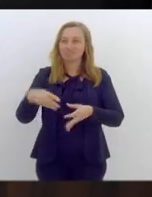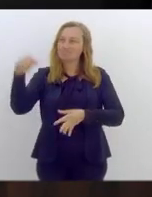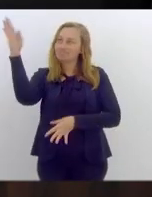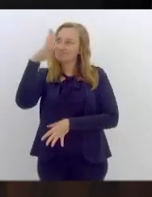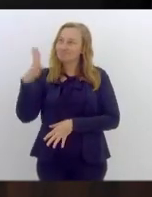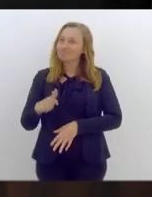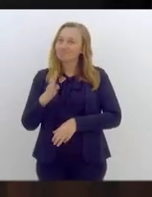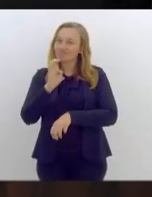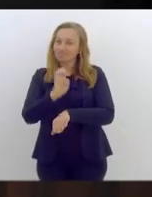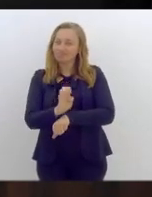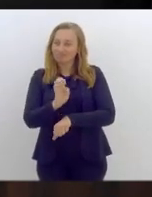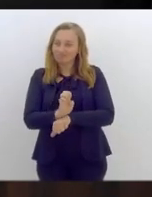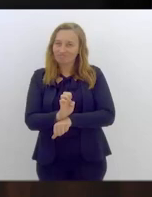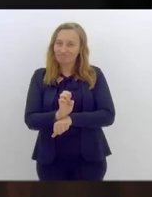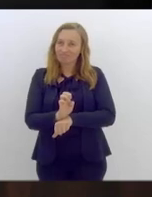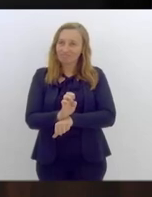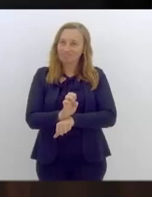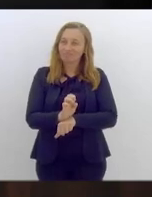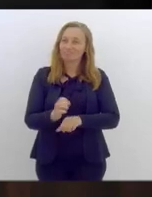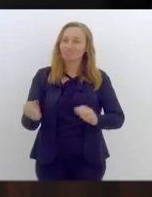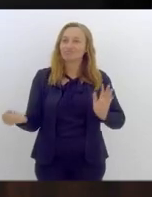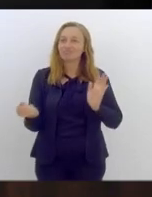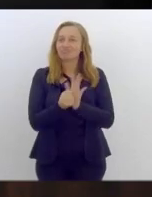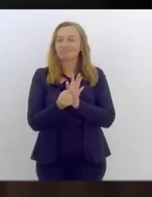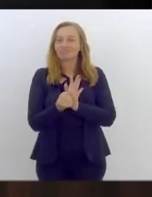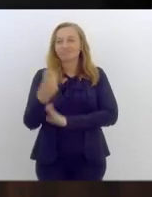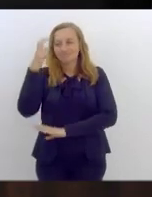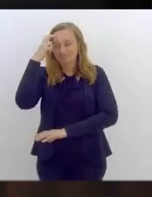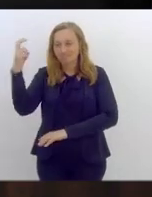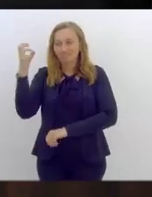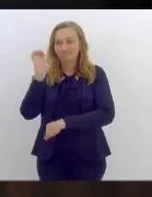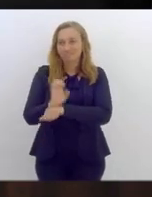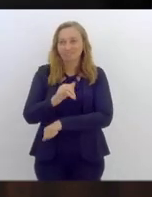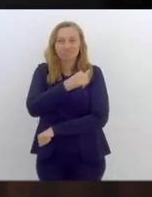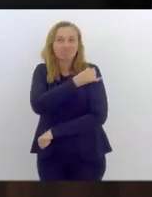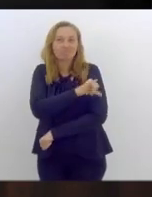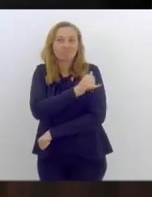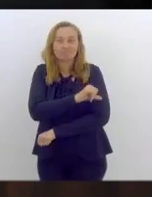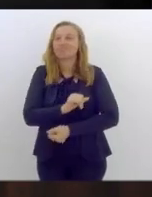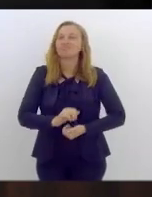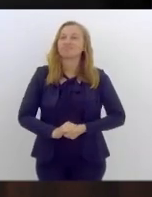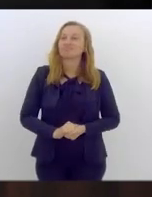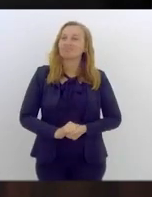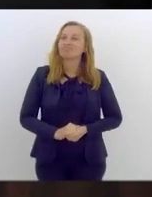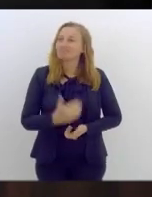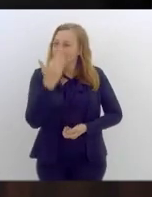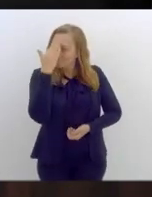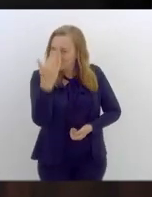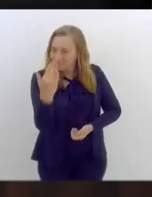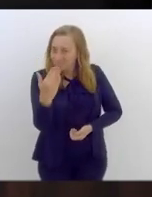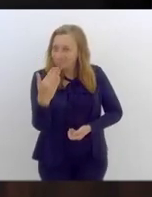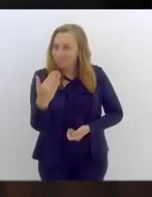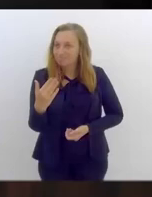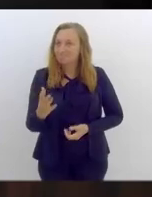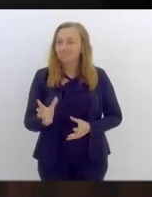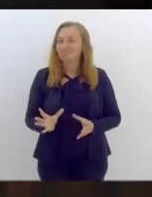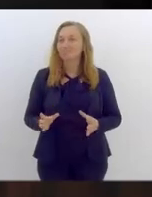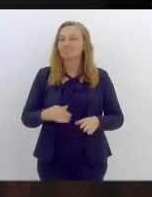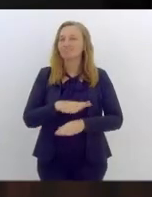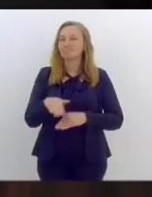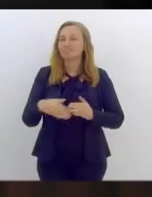nosso Estado, nosso patrimônio material e cultural do Estado do Rio de Janeiro. Agradeço aos seus componentes,